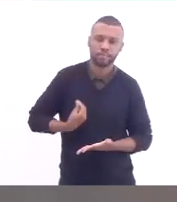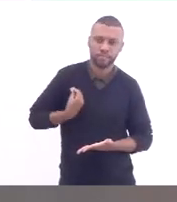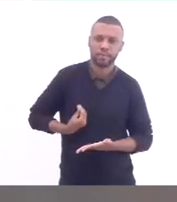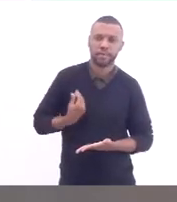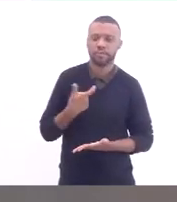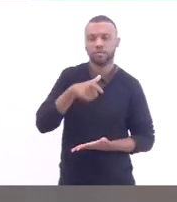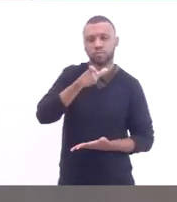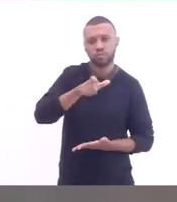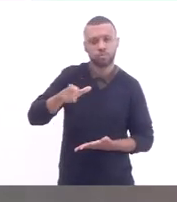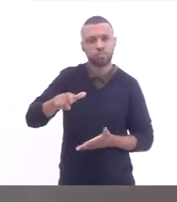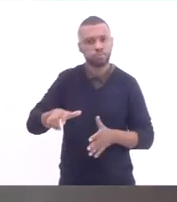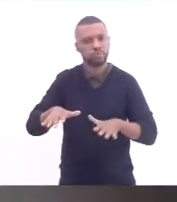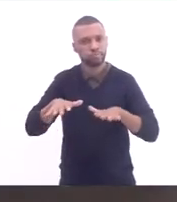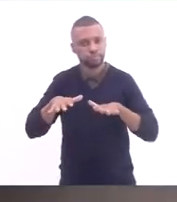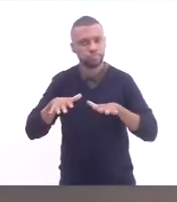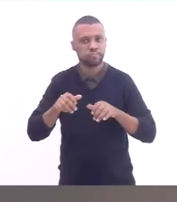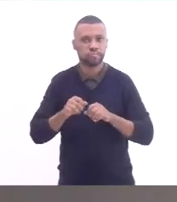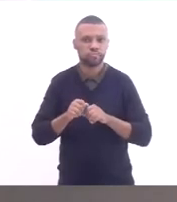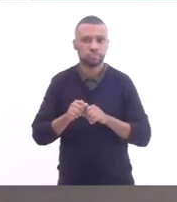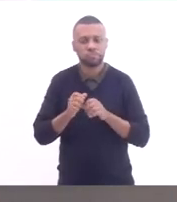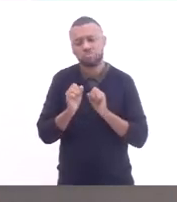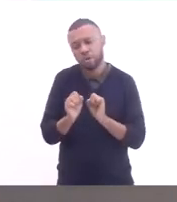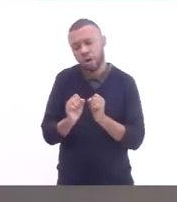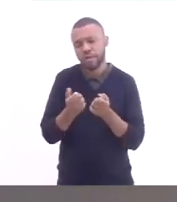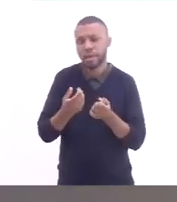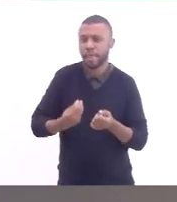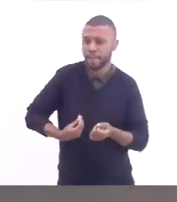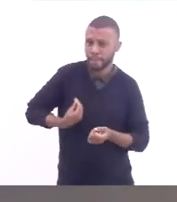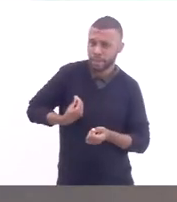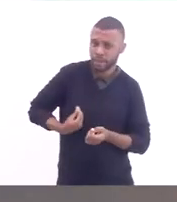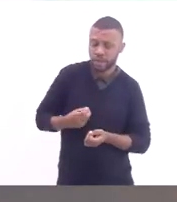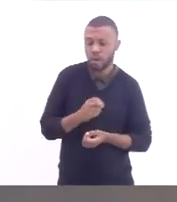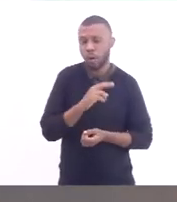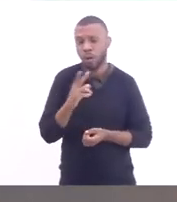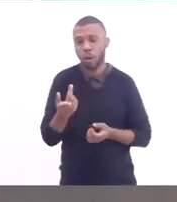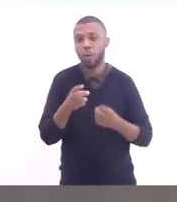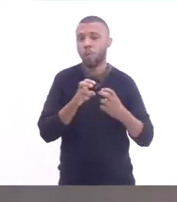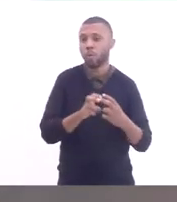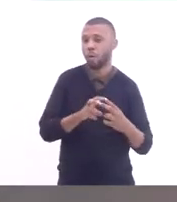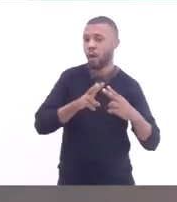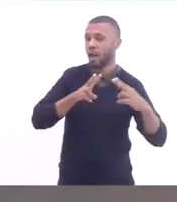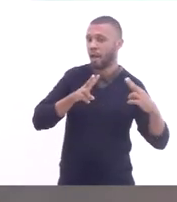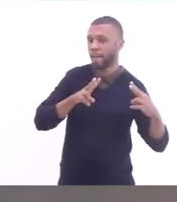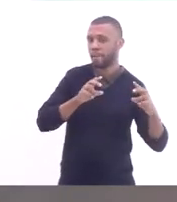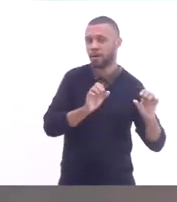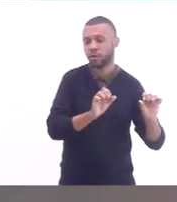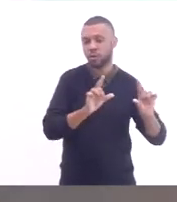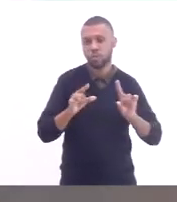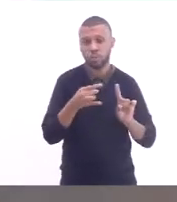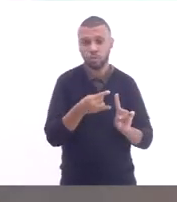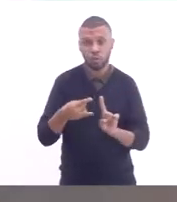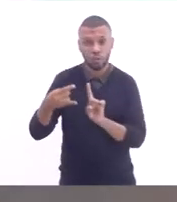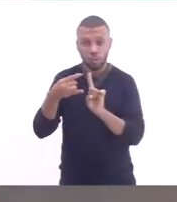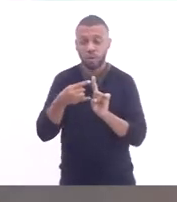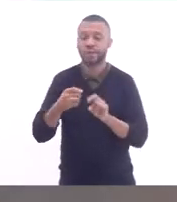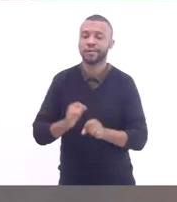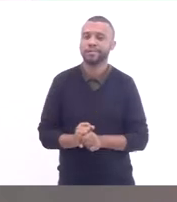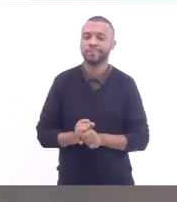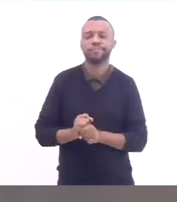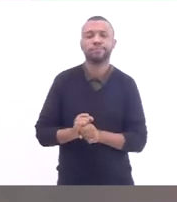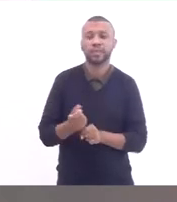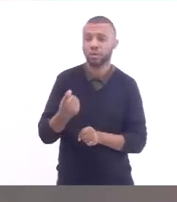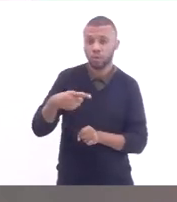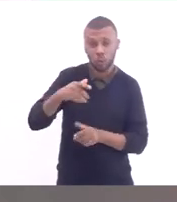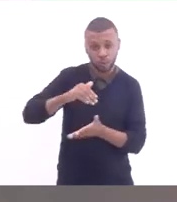presentes, quer seja de forma remota ou presencial, que após a apresentação dos